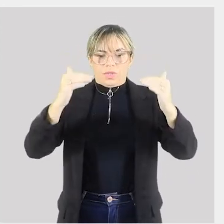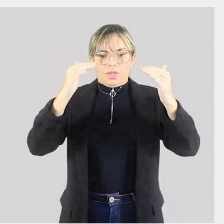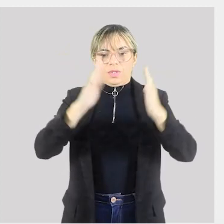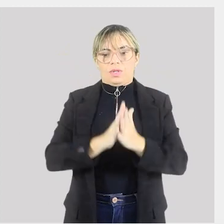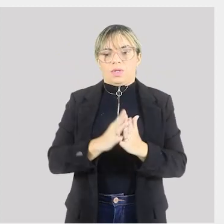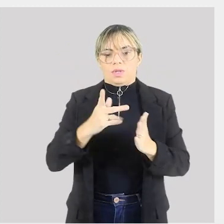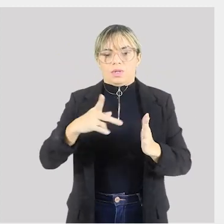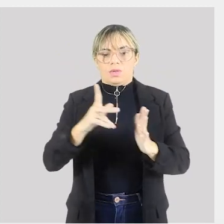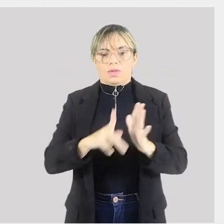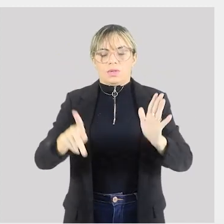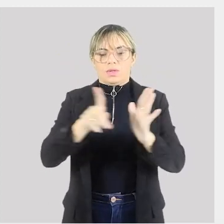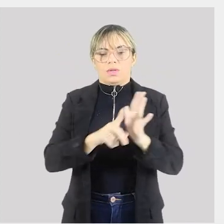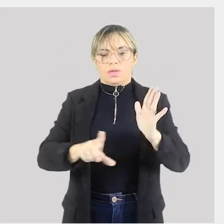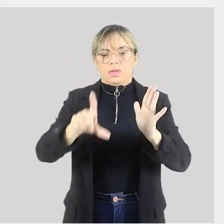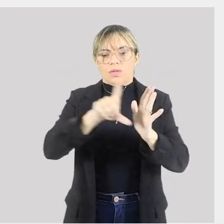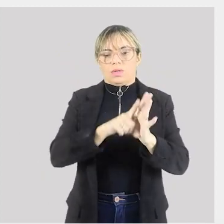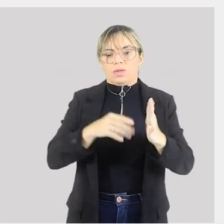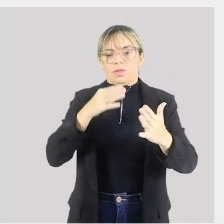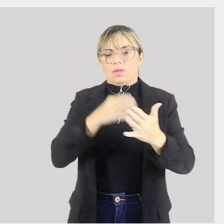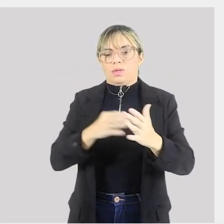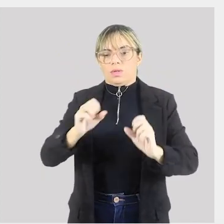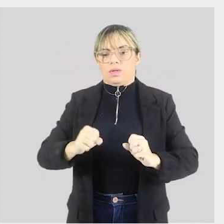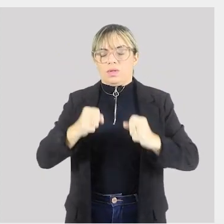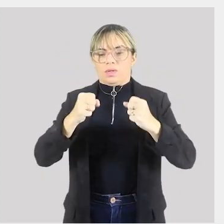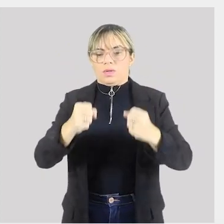leis, limitando o poder e o exercício do